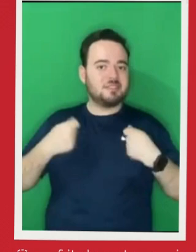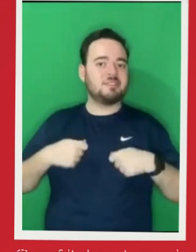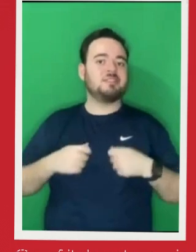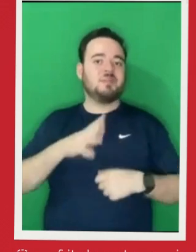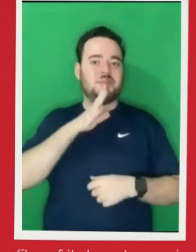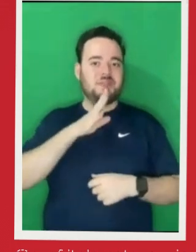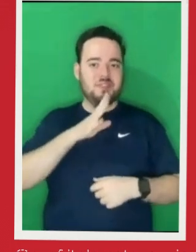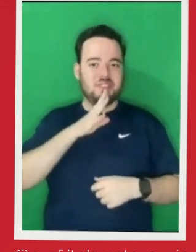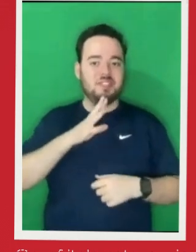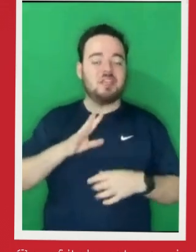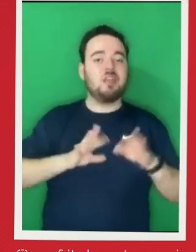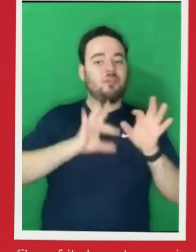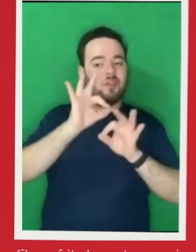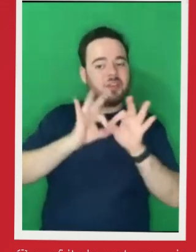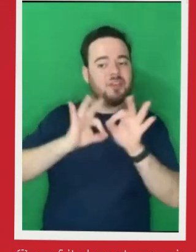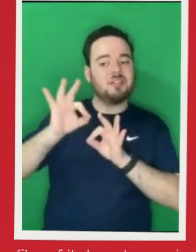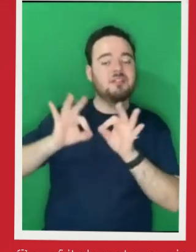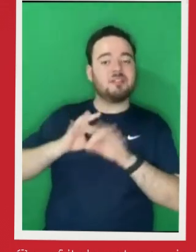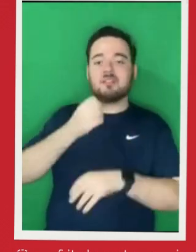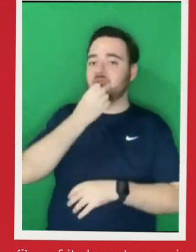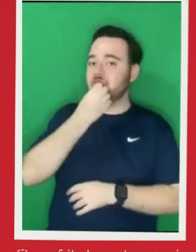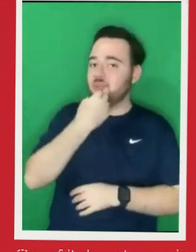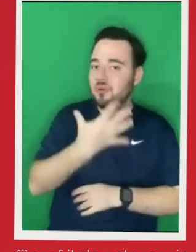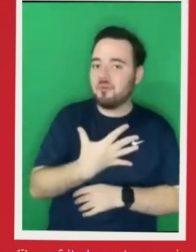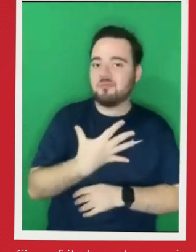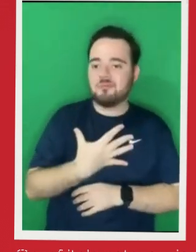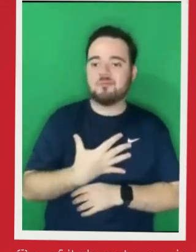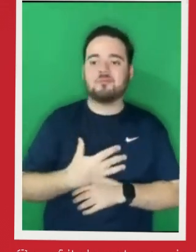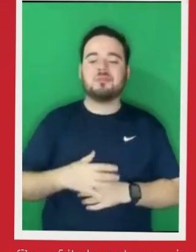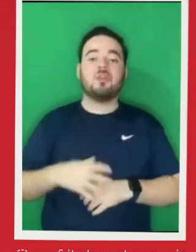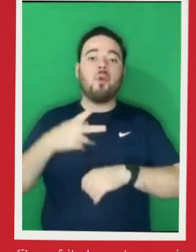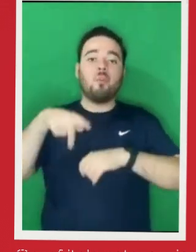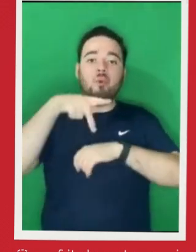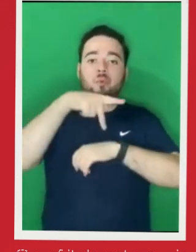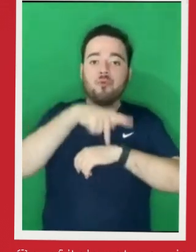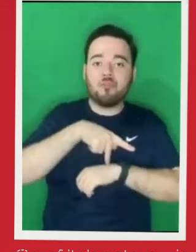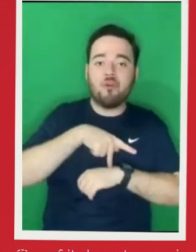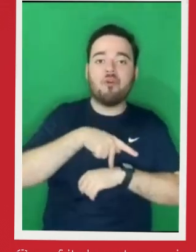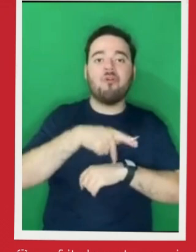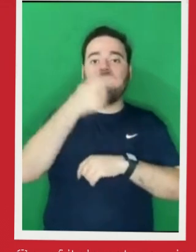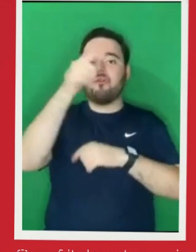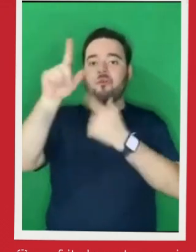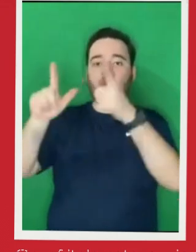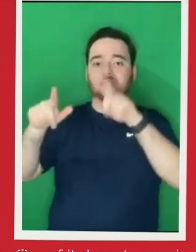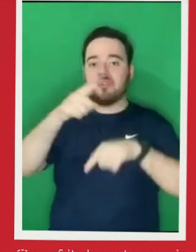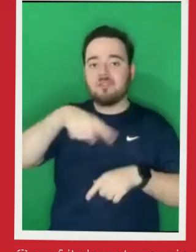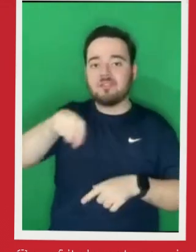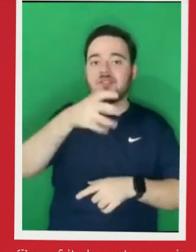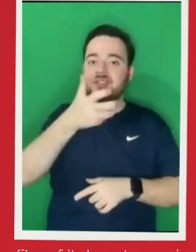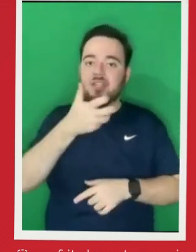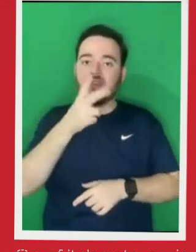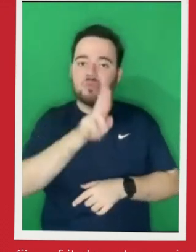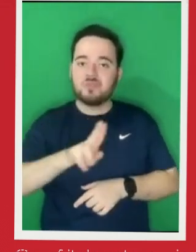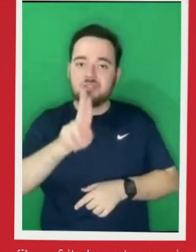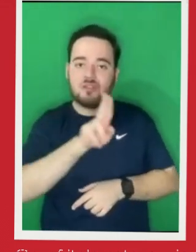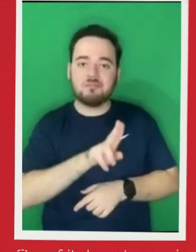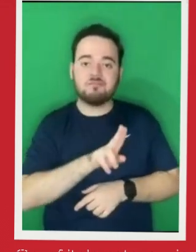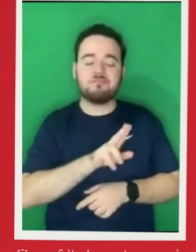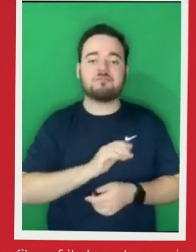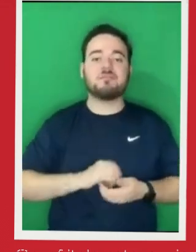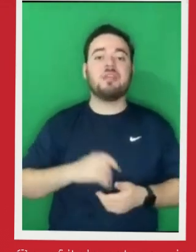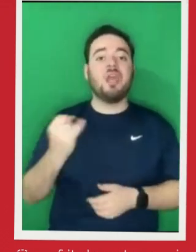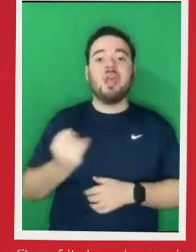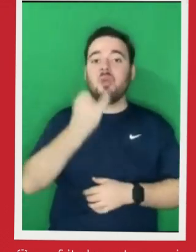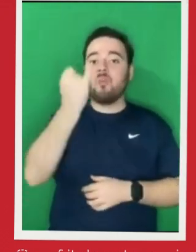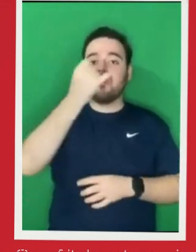é a organização da organização. Que bom, né, Camila? O Pomodoro, ou outros que vocês queiram citar. A